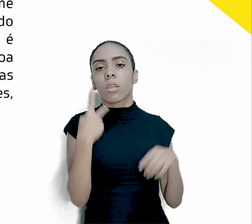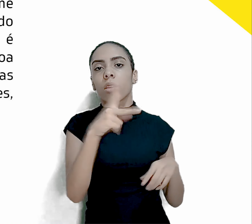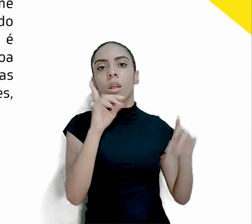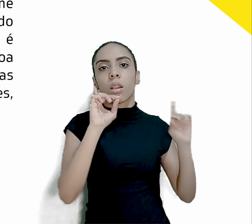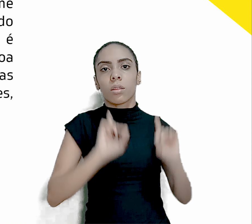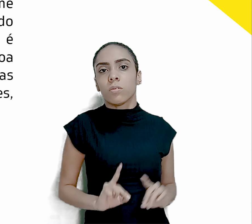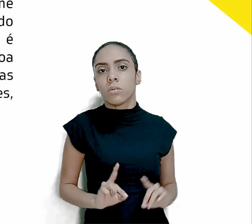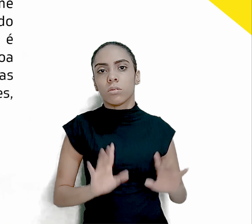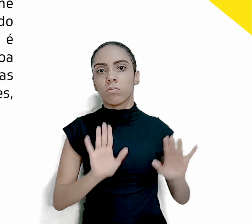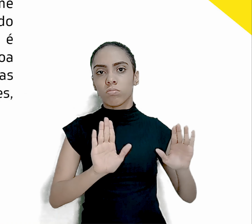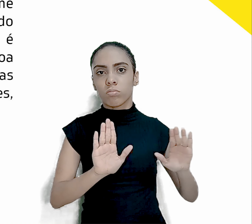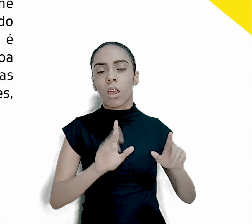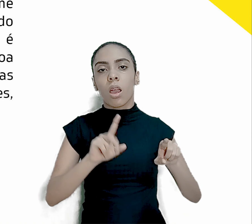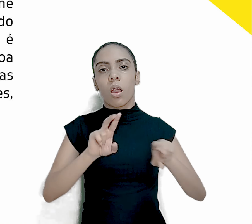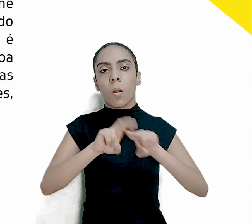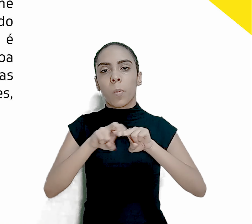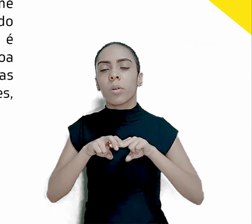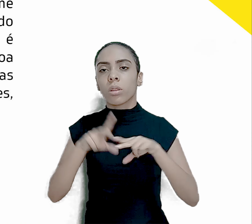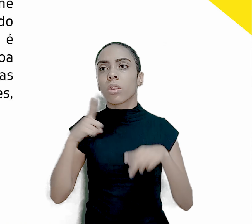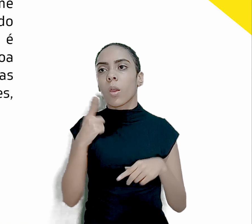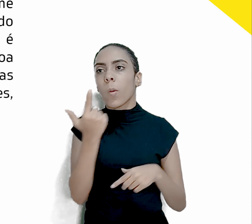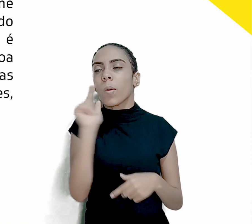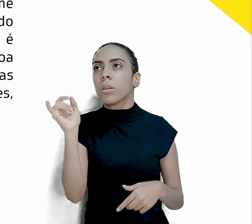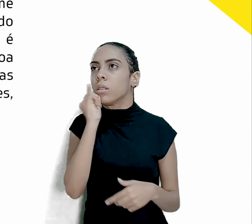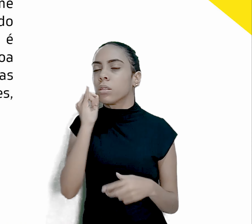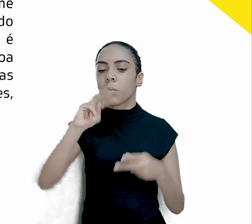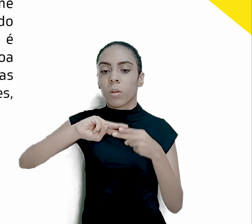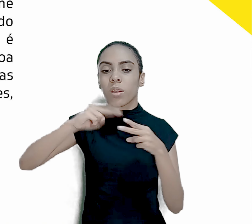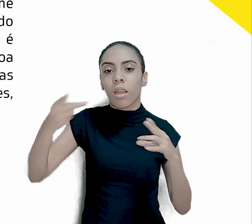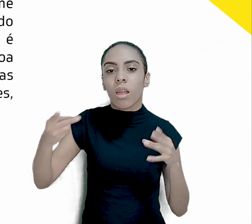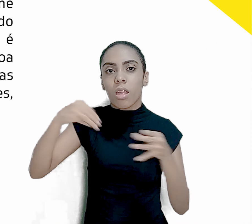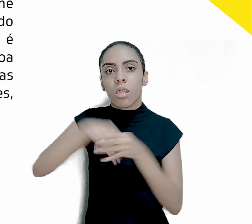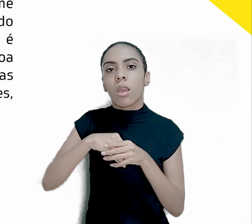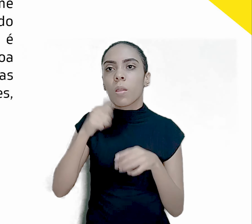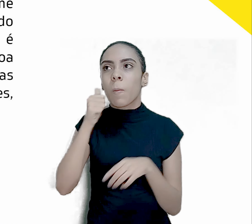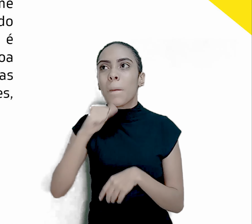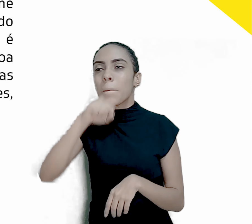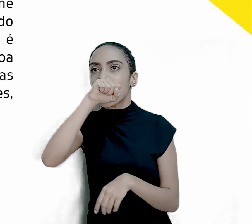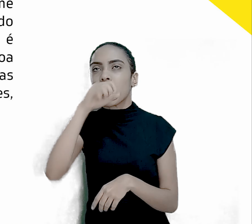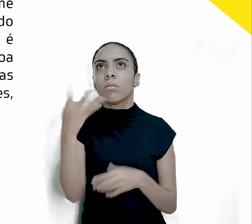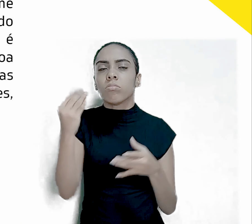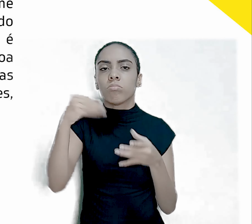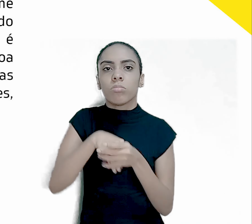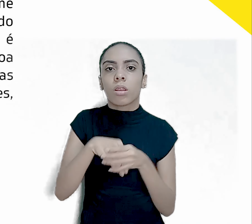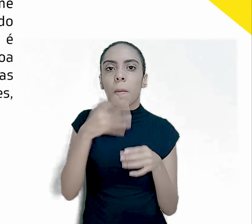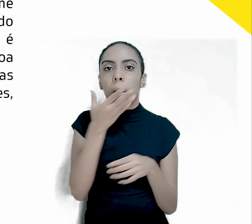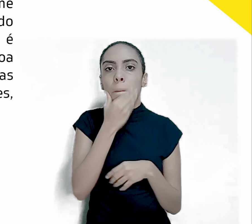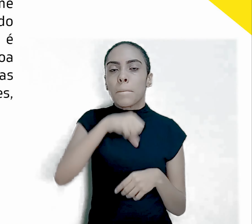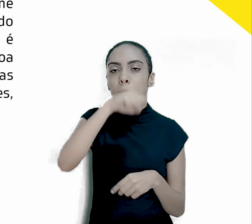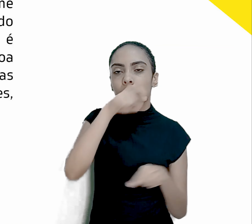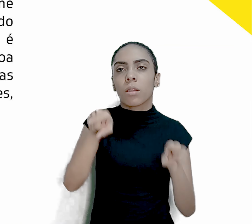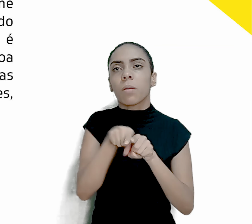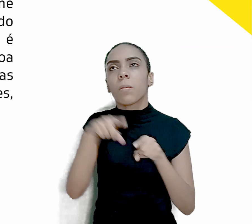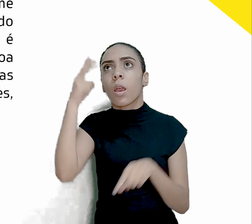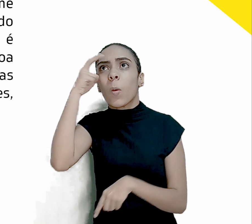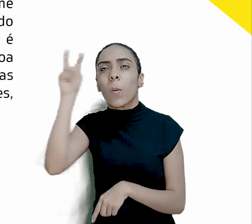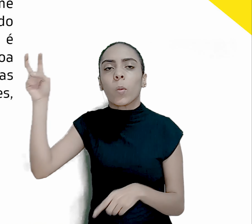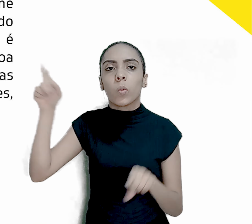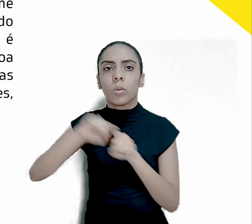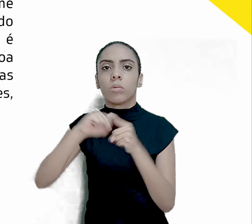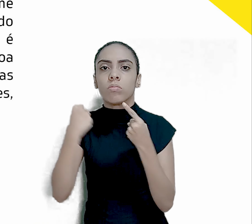uma característica da pessoa E por isso existem outras heranças genéticas recebidas de seus familiares, da sua